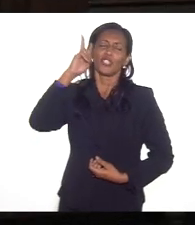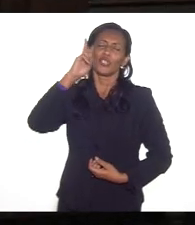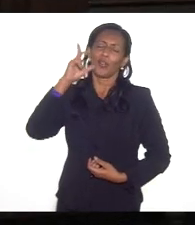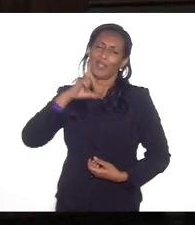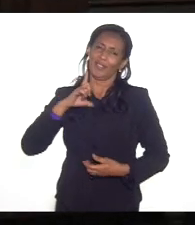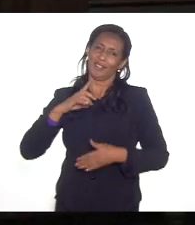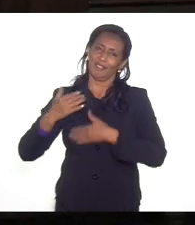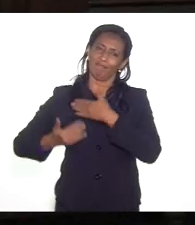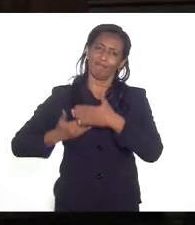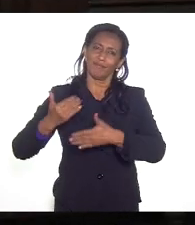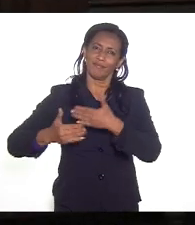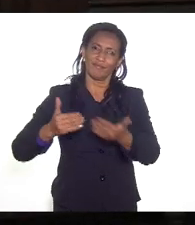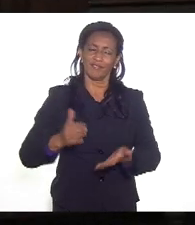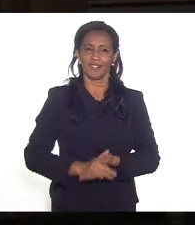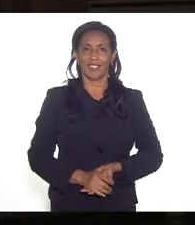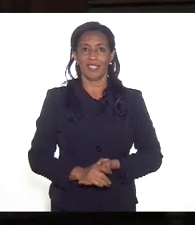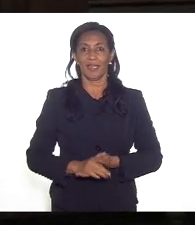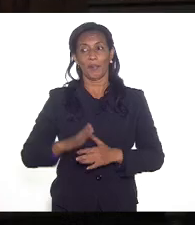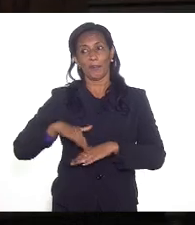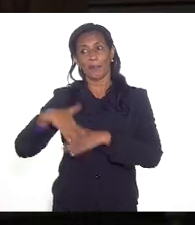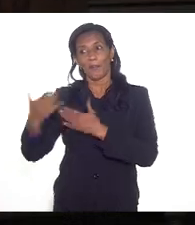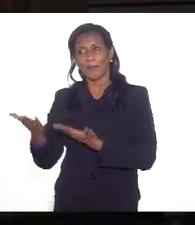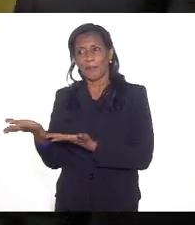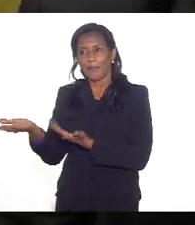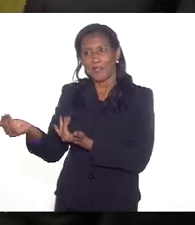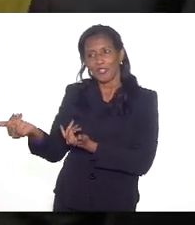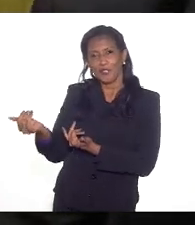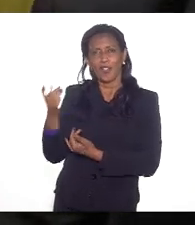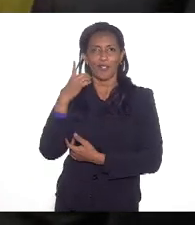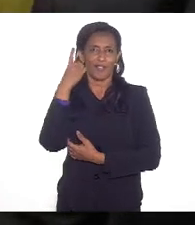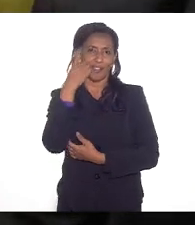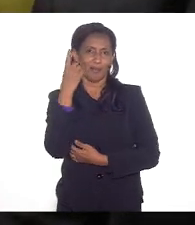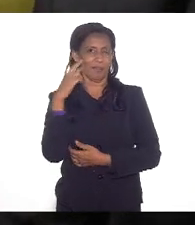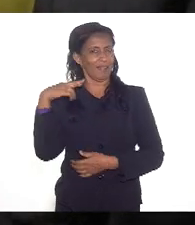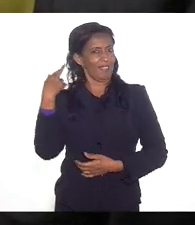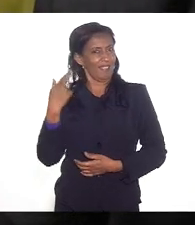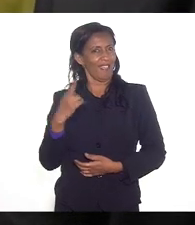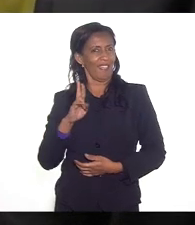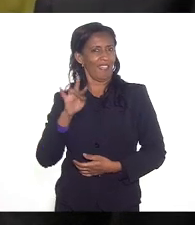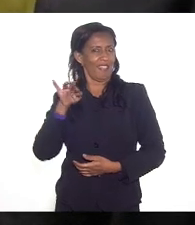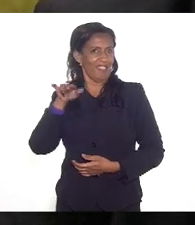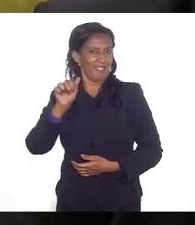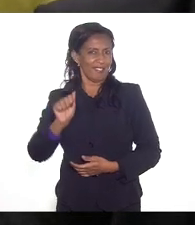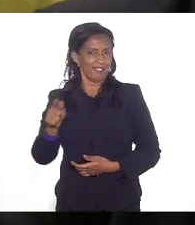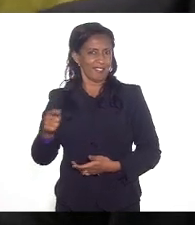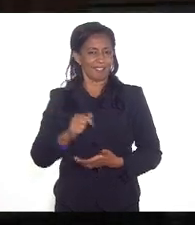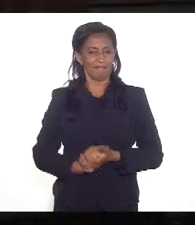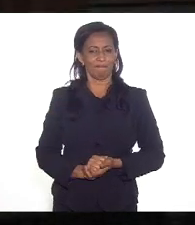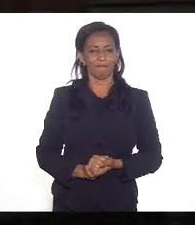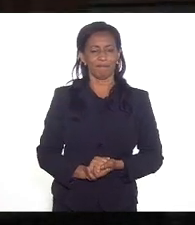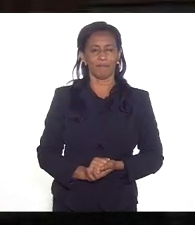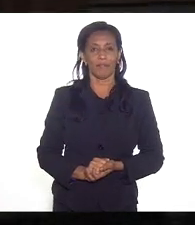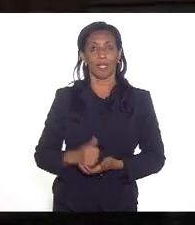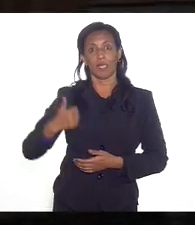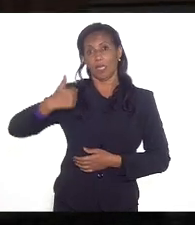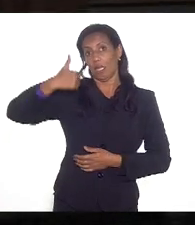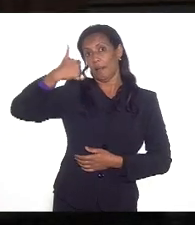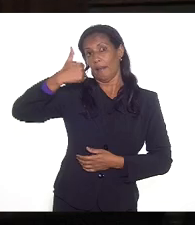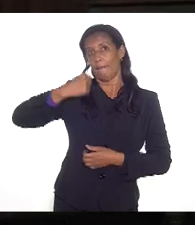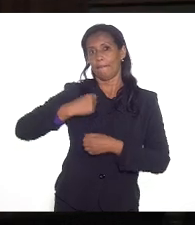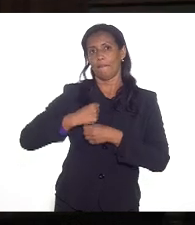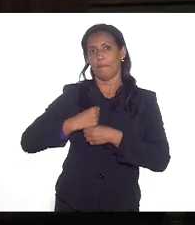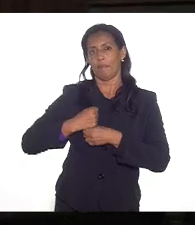esse problema para os mais jovens como a deputado a Renata Souza que pede a senha do seu primeiro